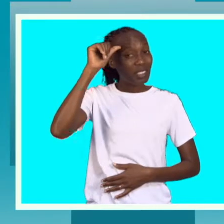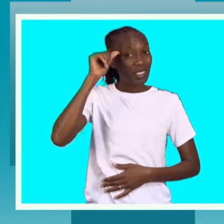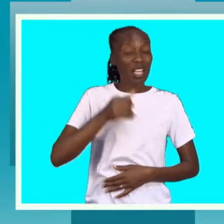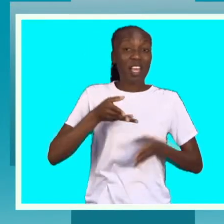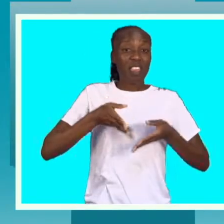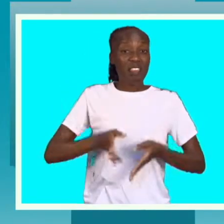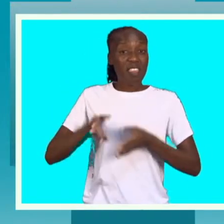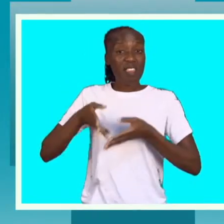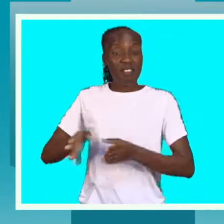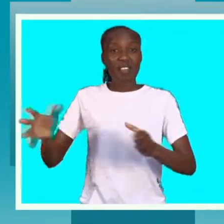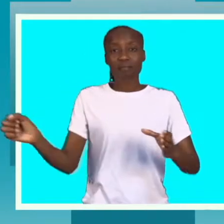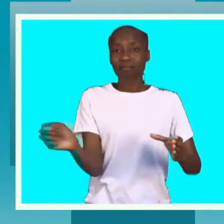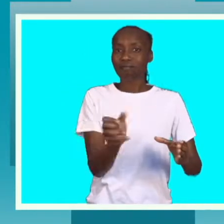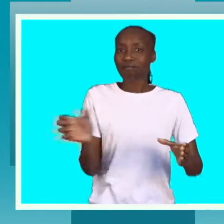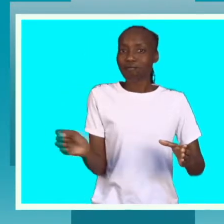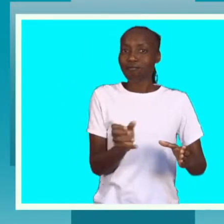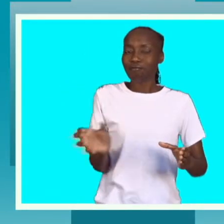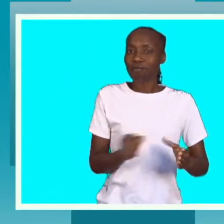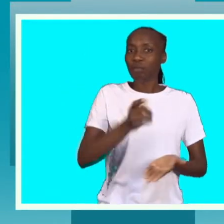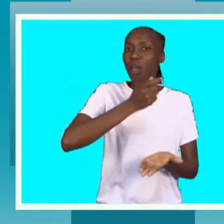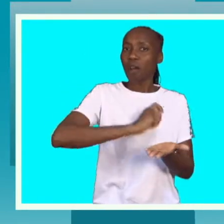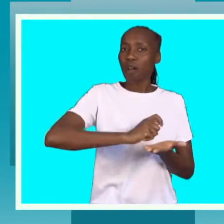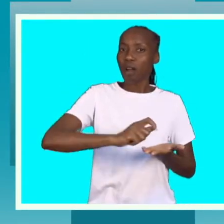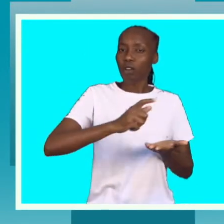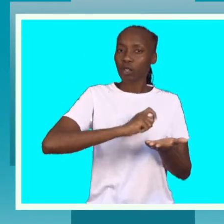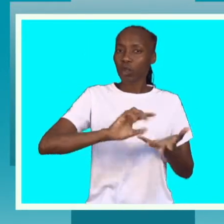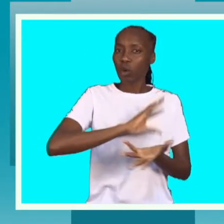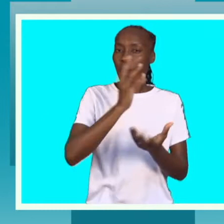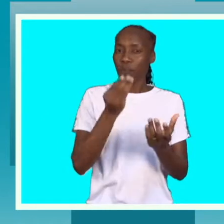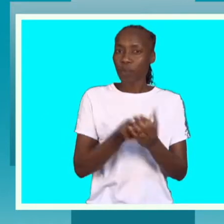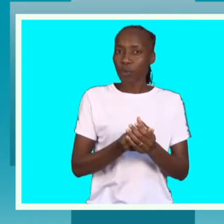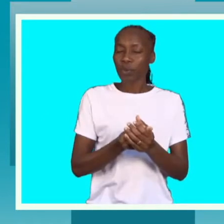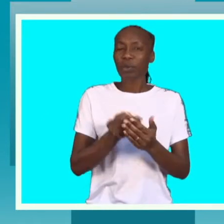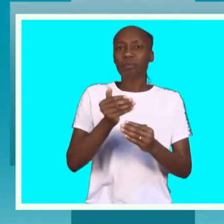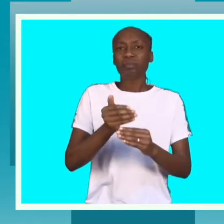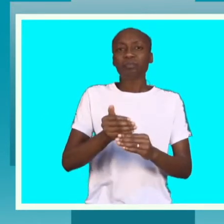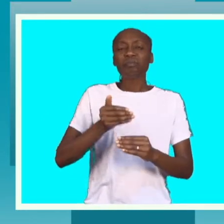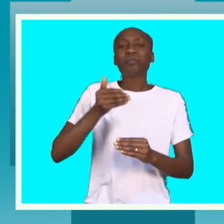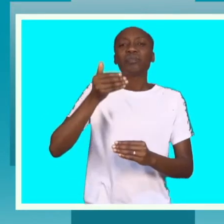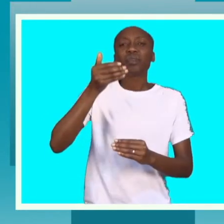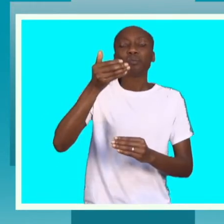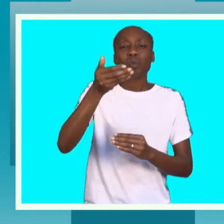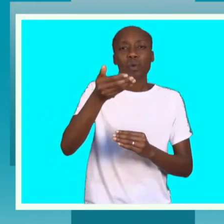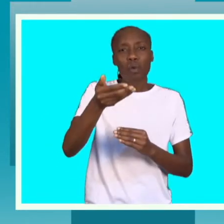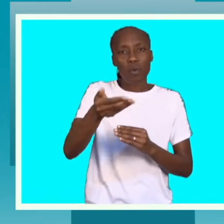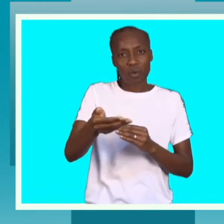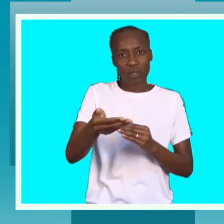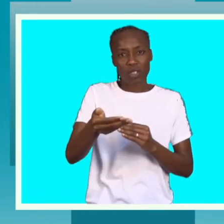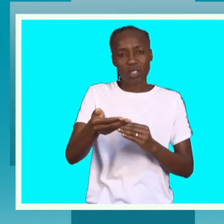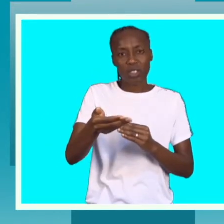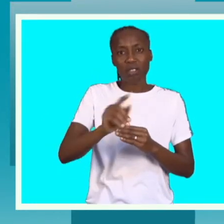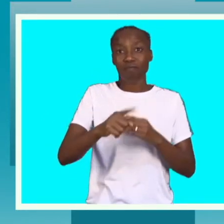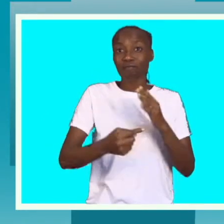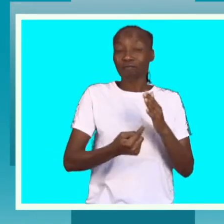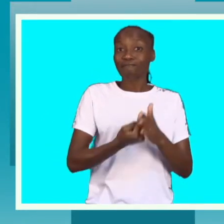tudo. E houve um ano que, na saúde, estavam a